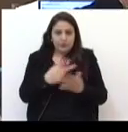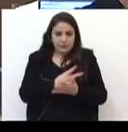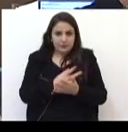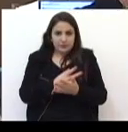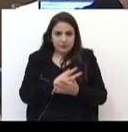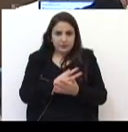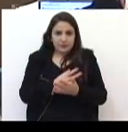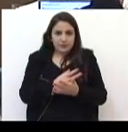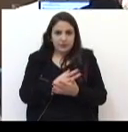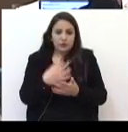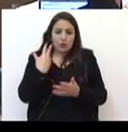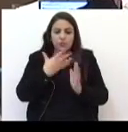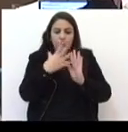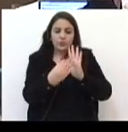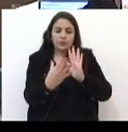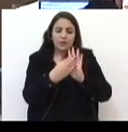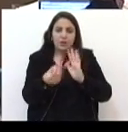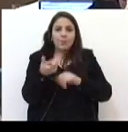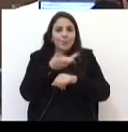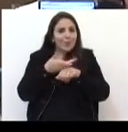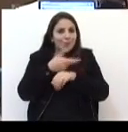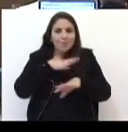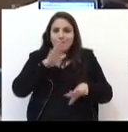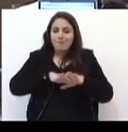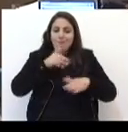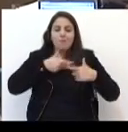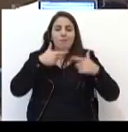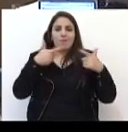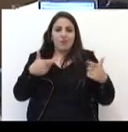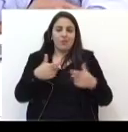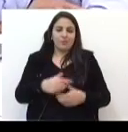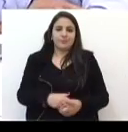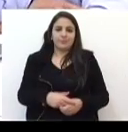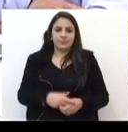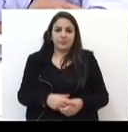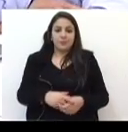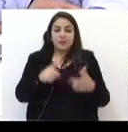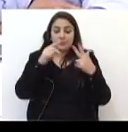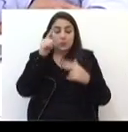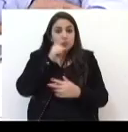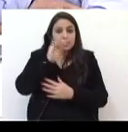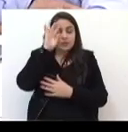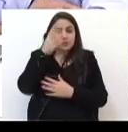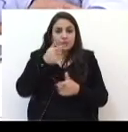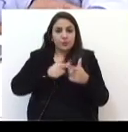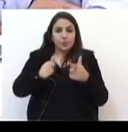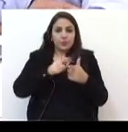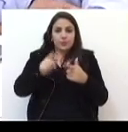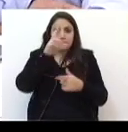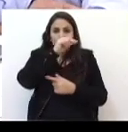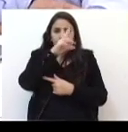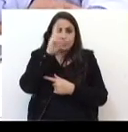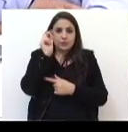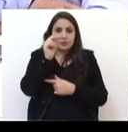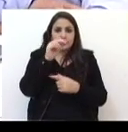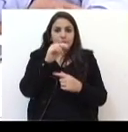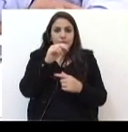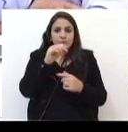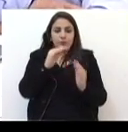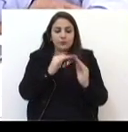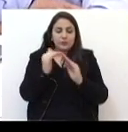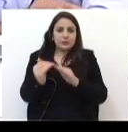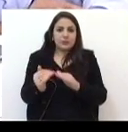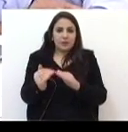sermos referência faz com que a procura seja cada vez maior. Mas para resolver o problema dos municípios vizinhos,